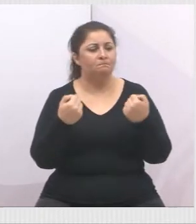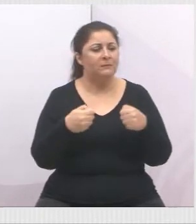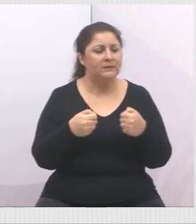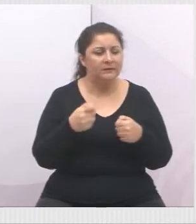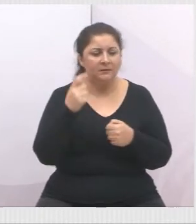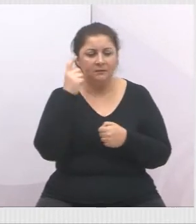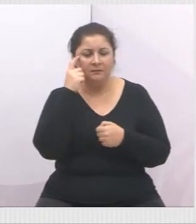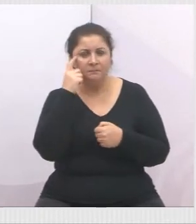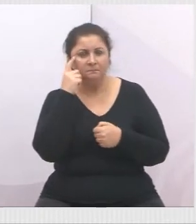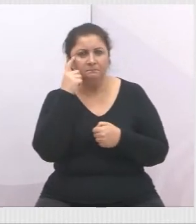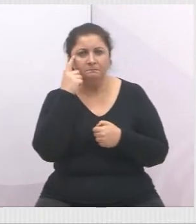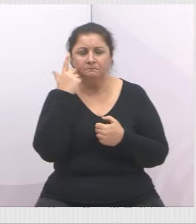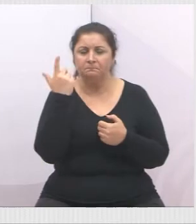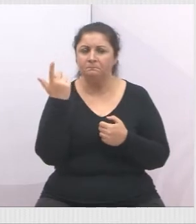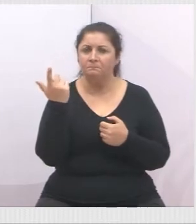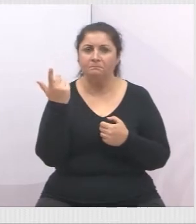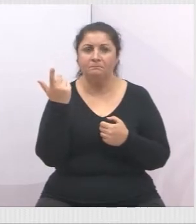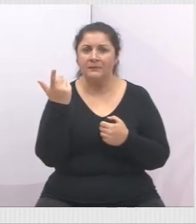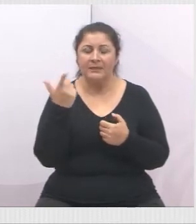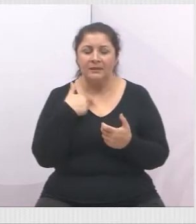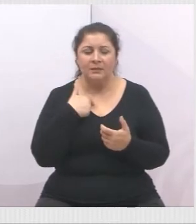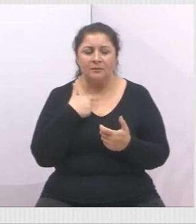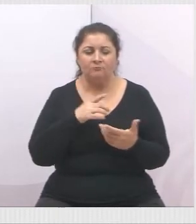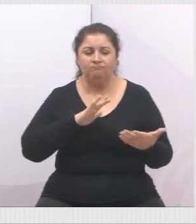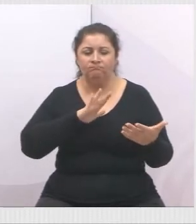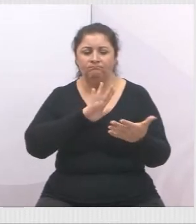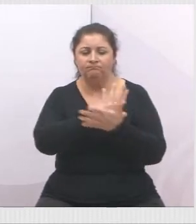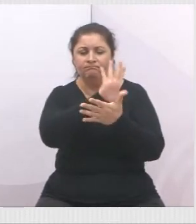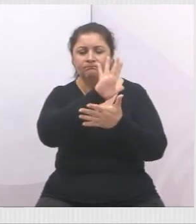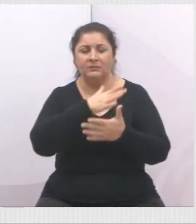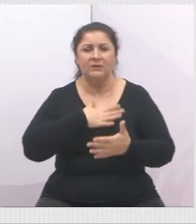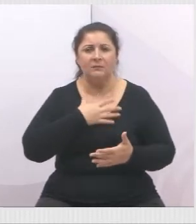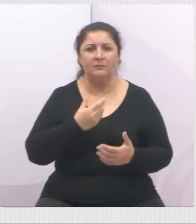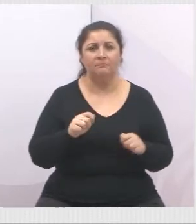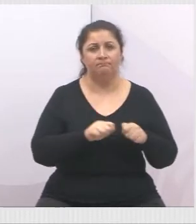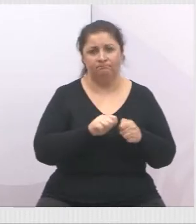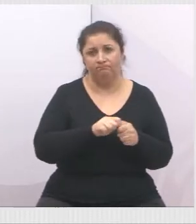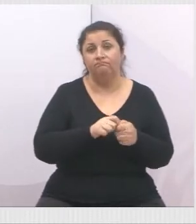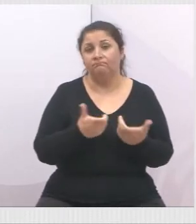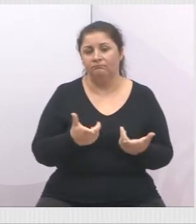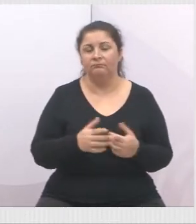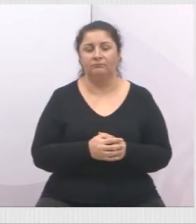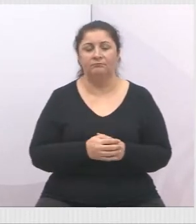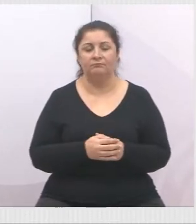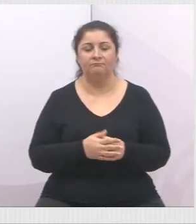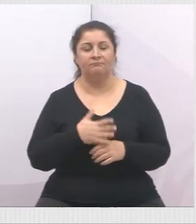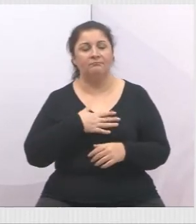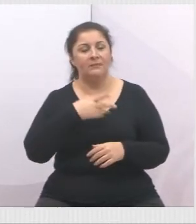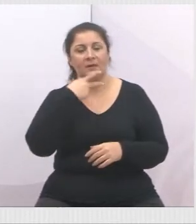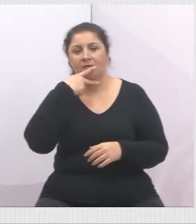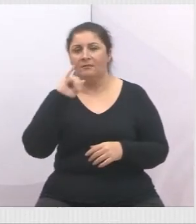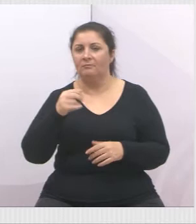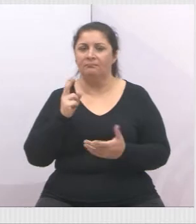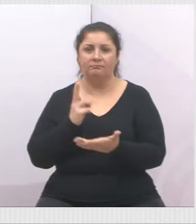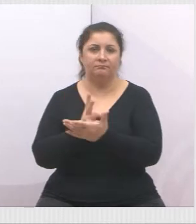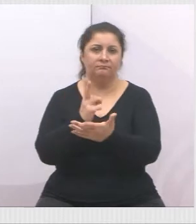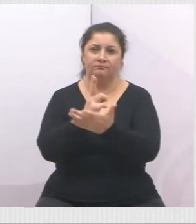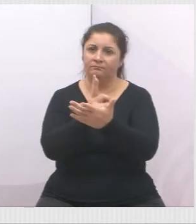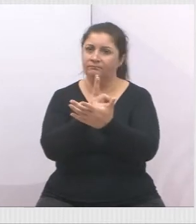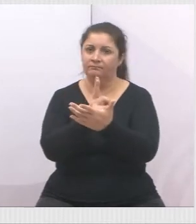considerar o impacto da minha ação. O meu pai foi sempre um homem